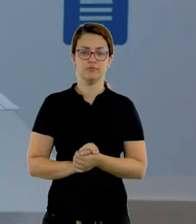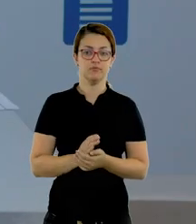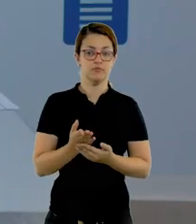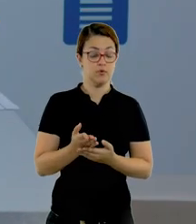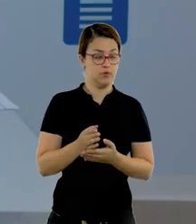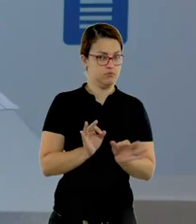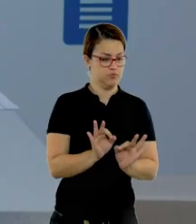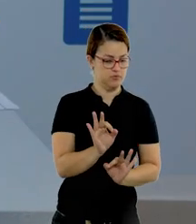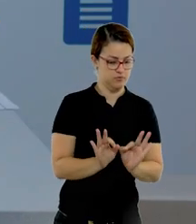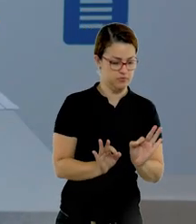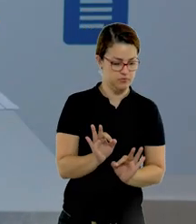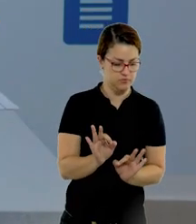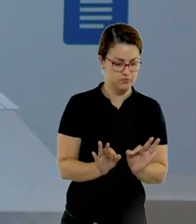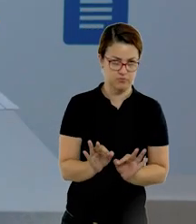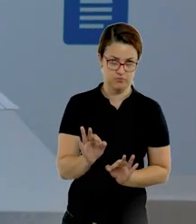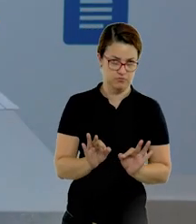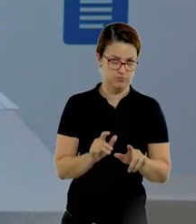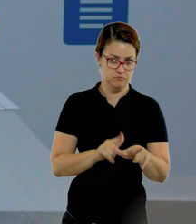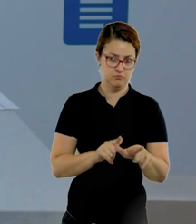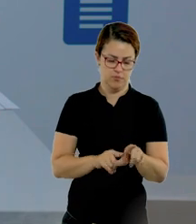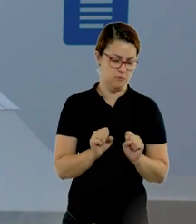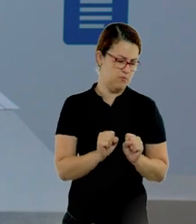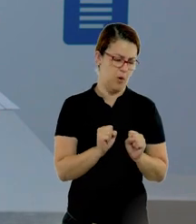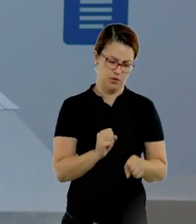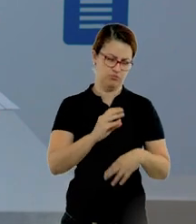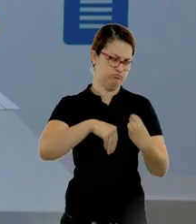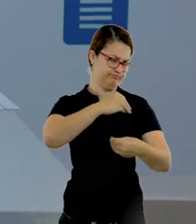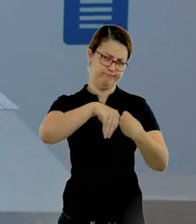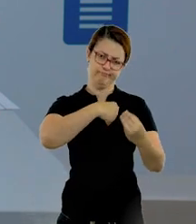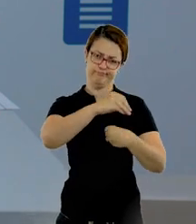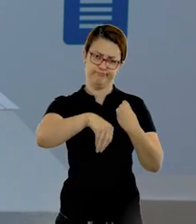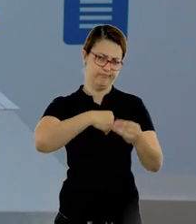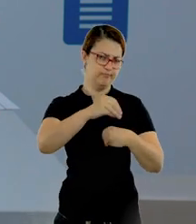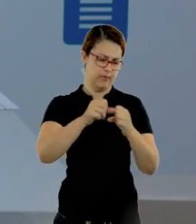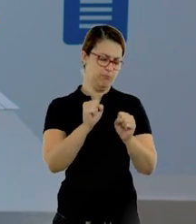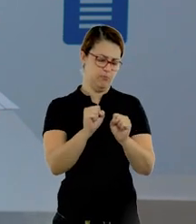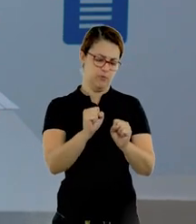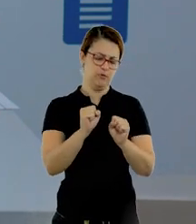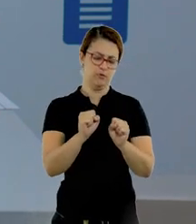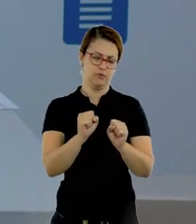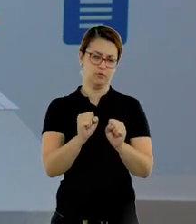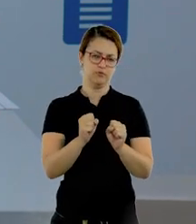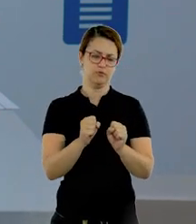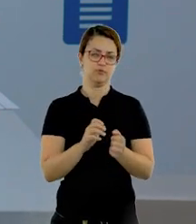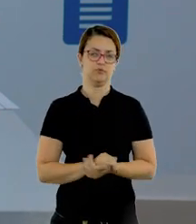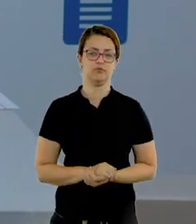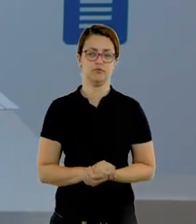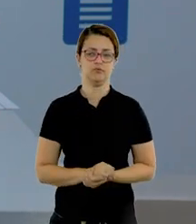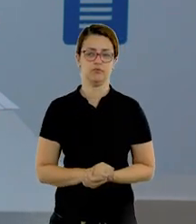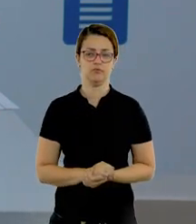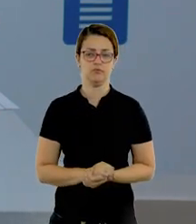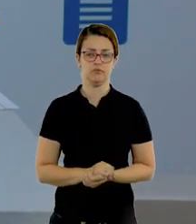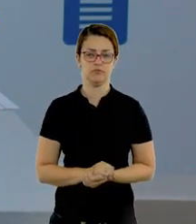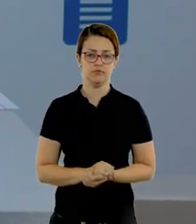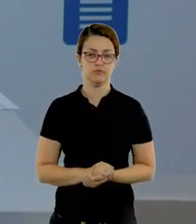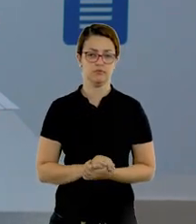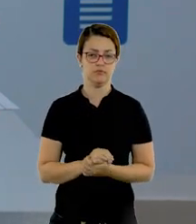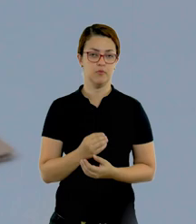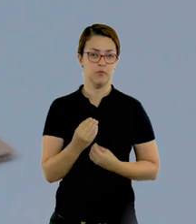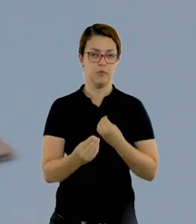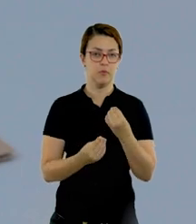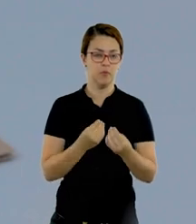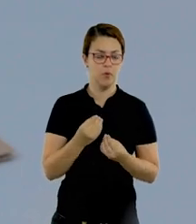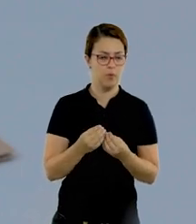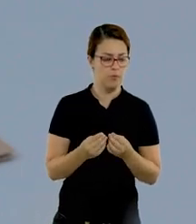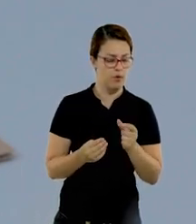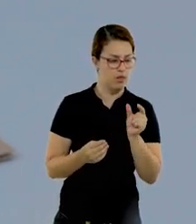coloquei arrumadinho, mas os pais podem dar uma, pode deixar mais bagunçadinho, mais embaralhado. E aí eles